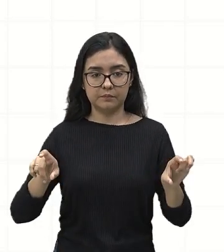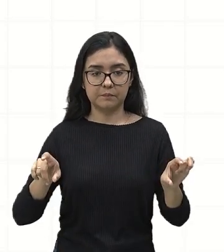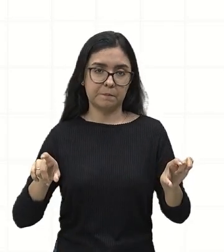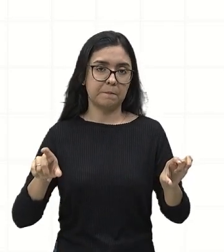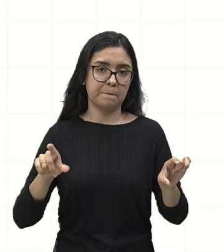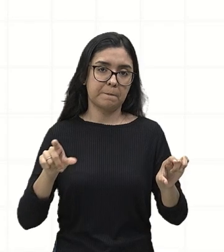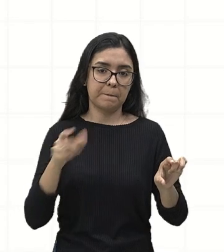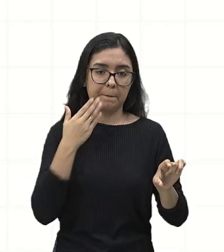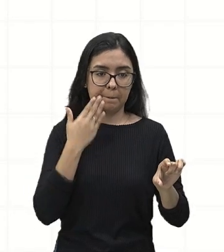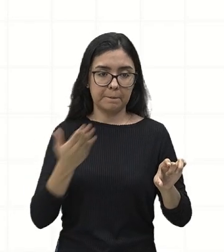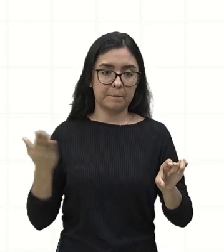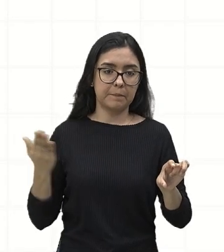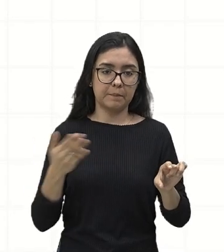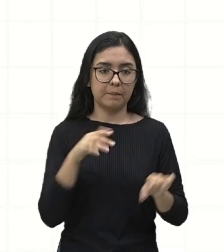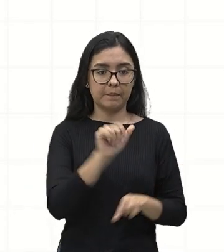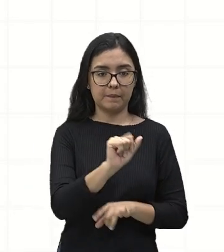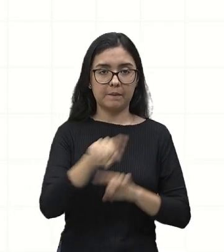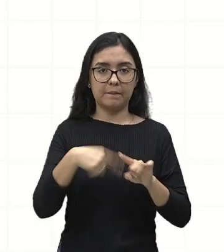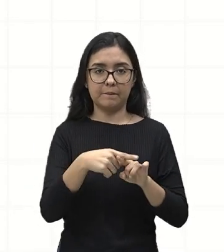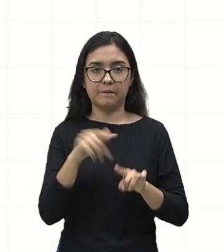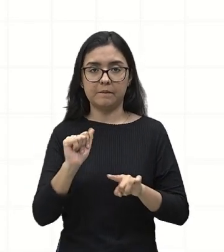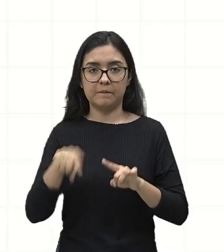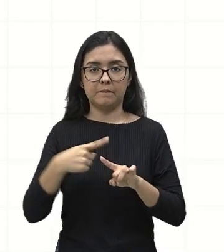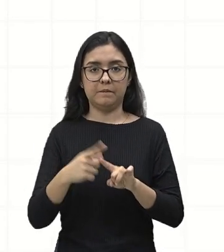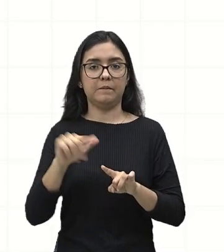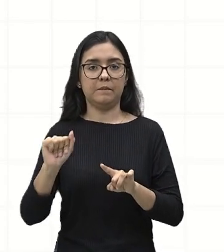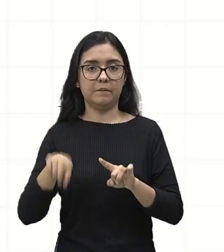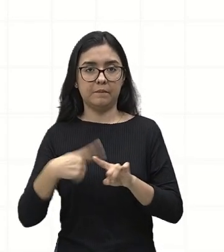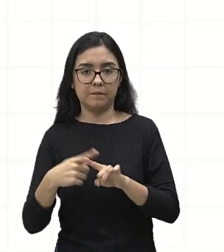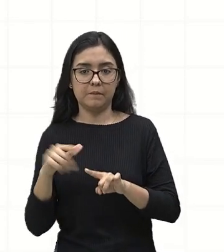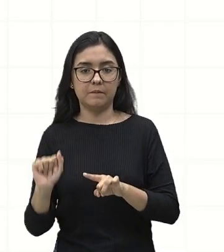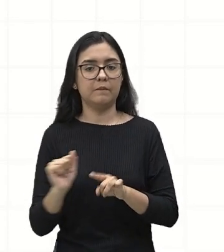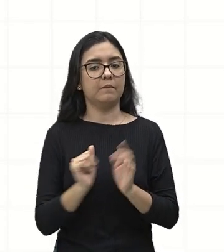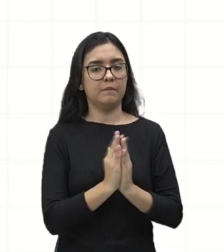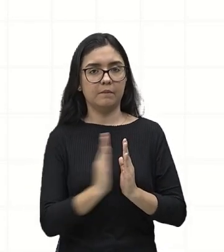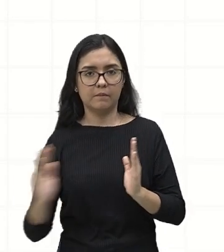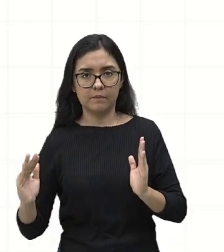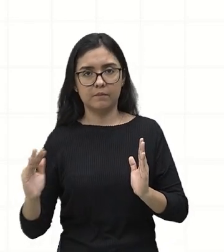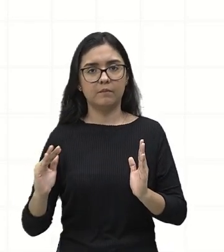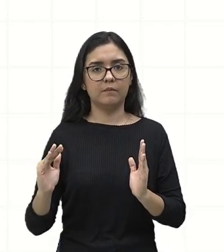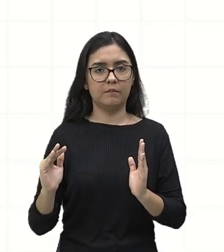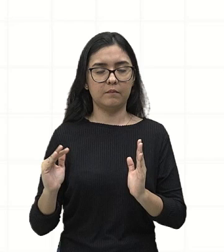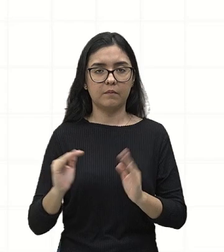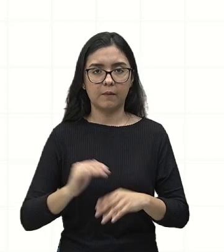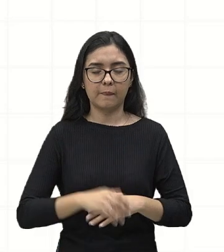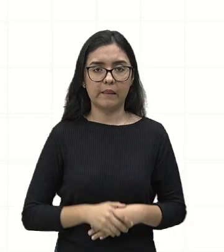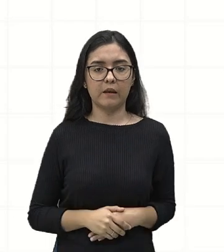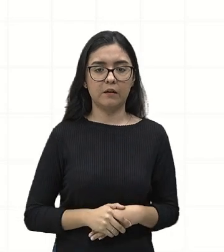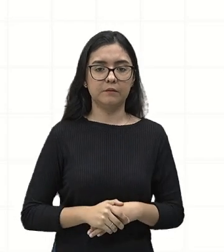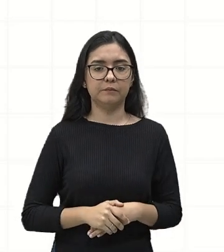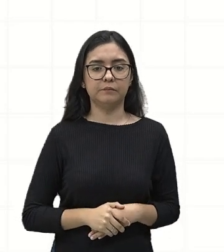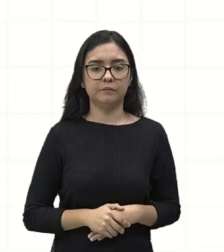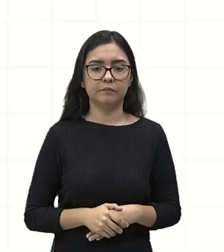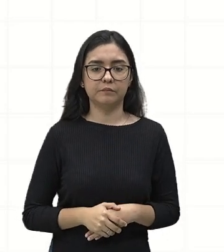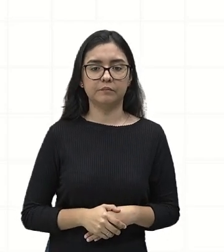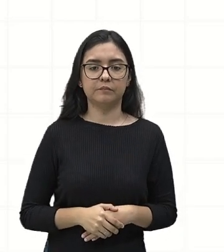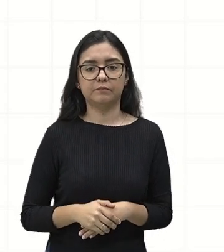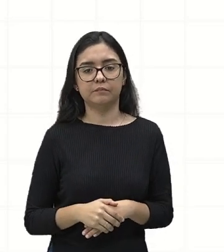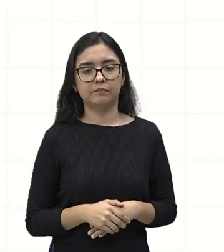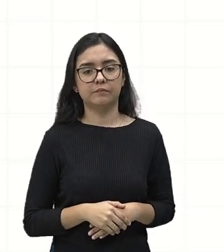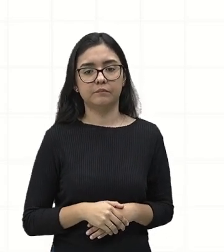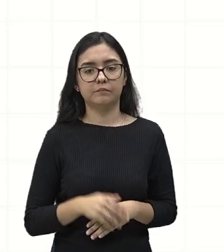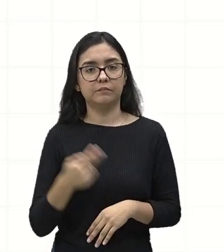temos aqui A vezes A vezes A vezes A, e continua, né? N vezes a